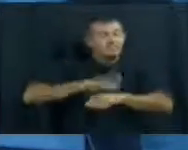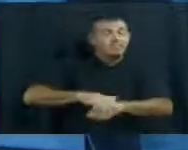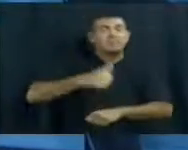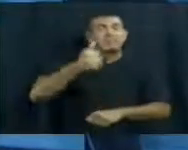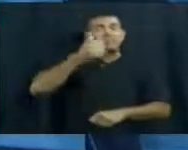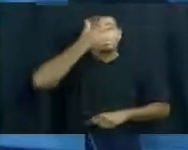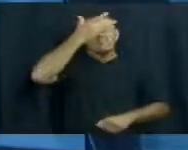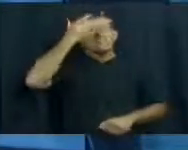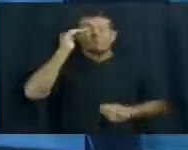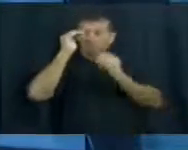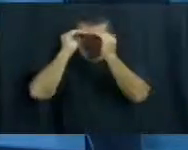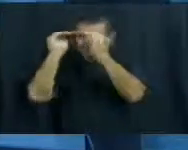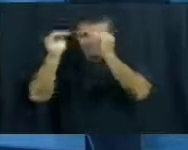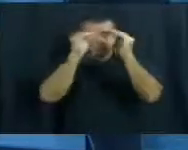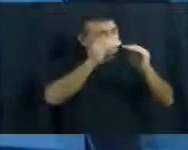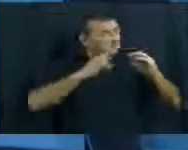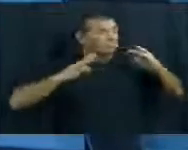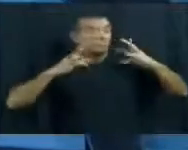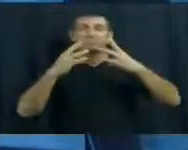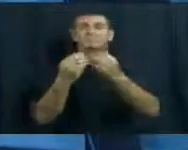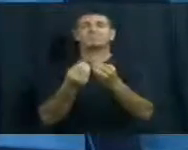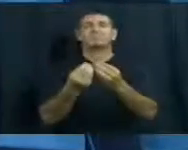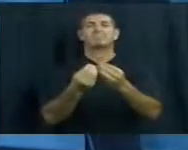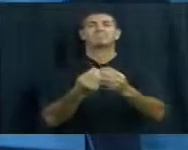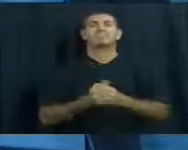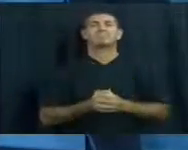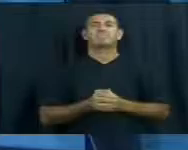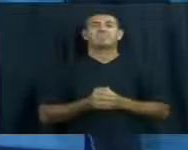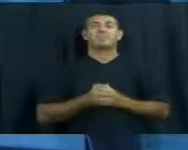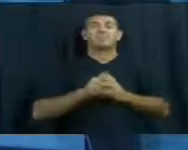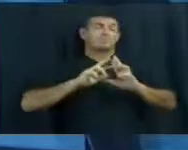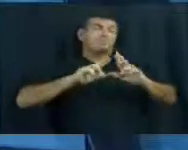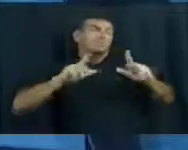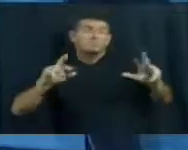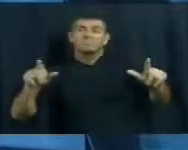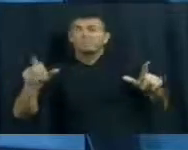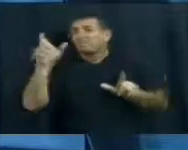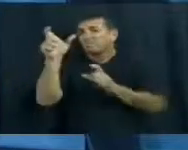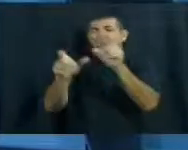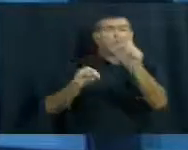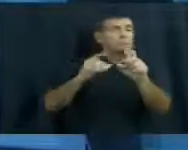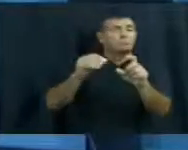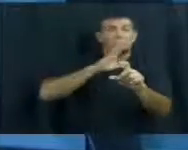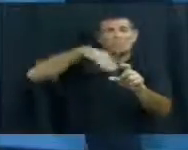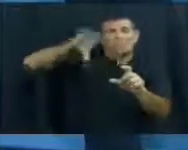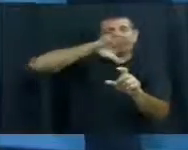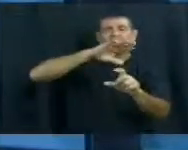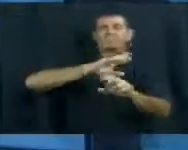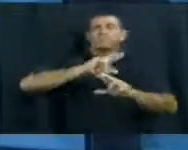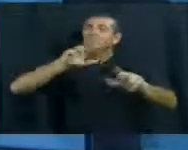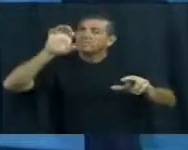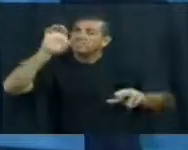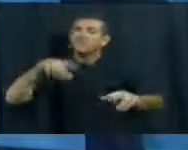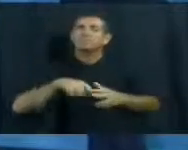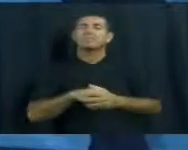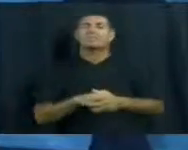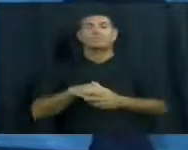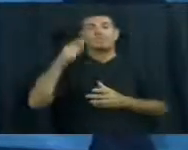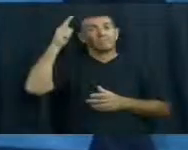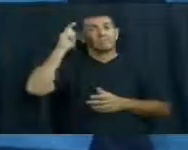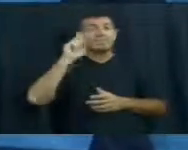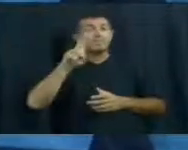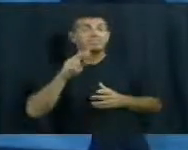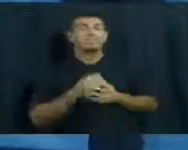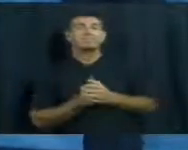pessoas possam respeitar as diferenças, porque todos nós somos diferentes. A gente tem